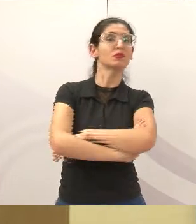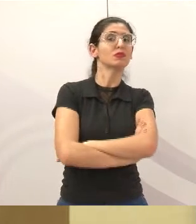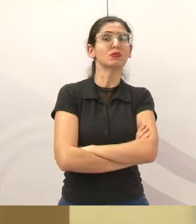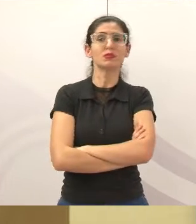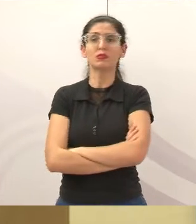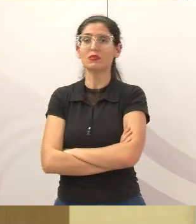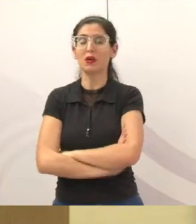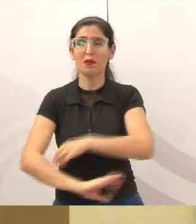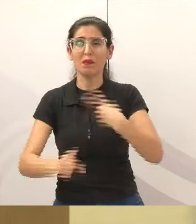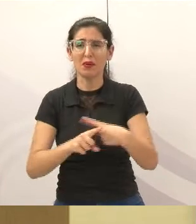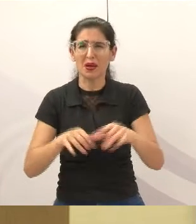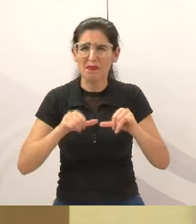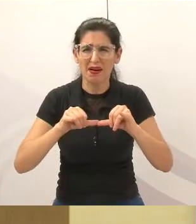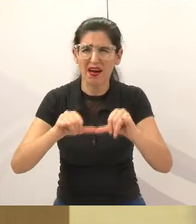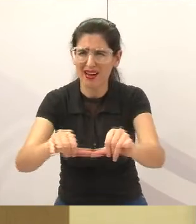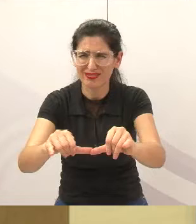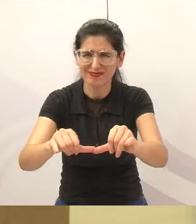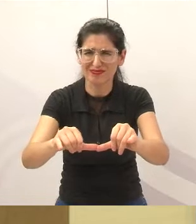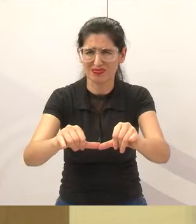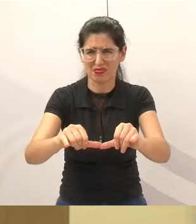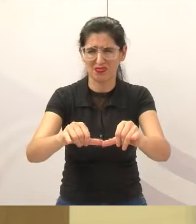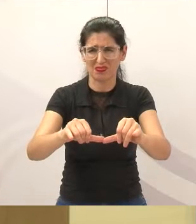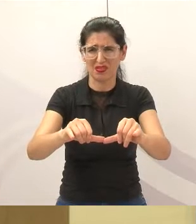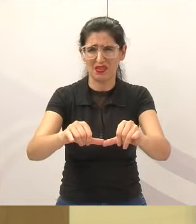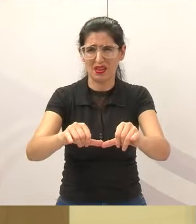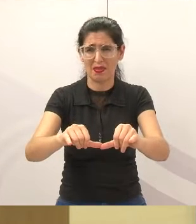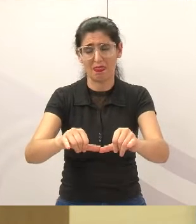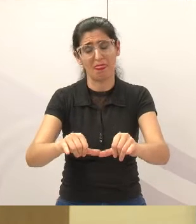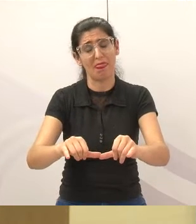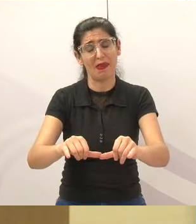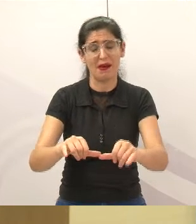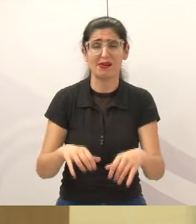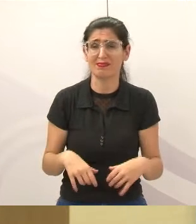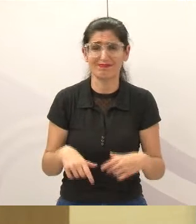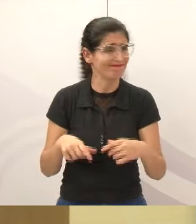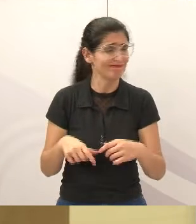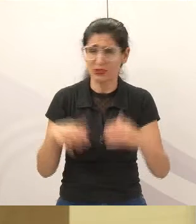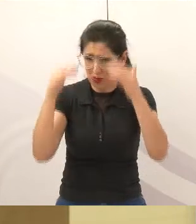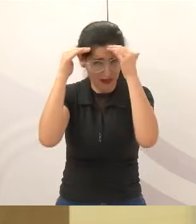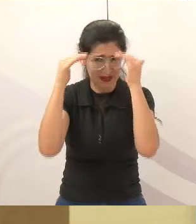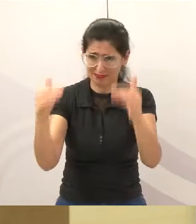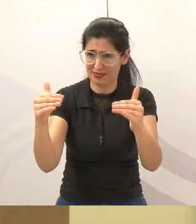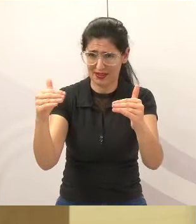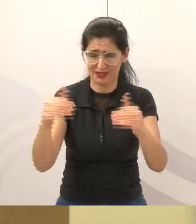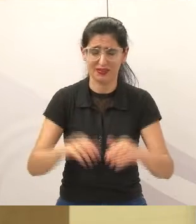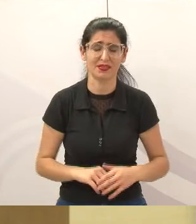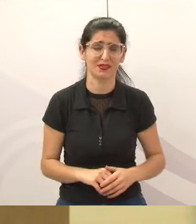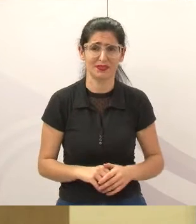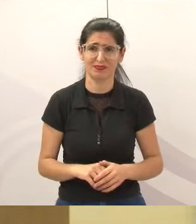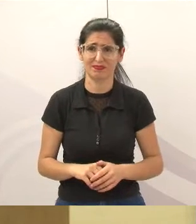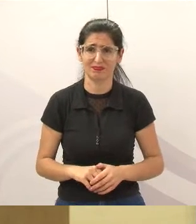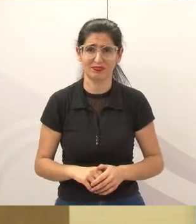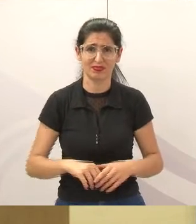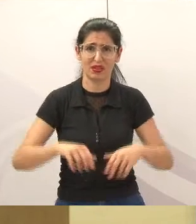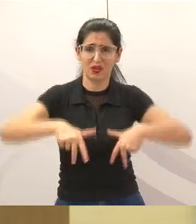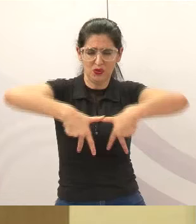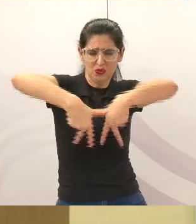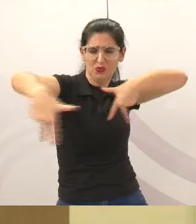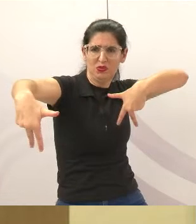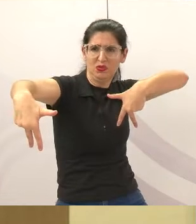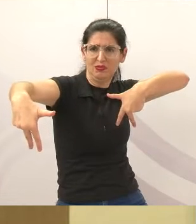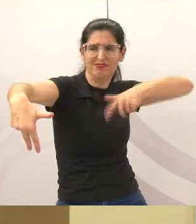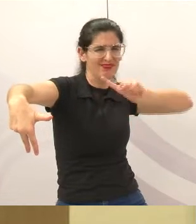questão de distanciamento de fila, parece que também não estão levando a sério. Então, fazer fiscalização mais